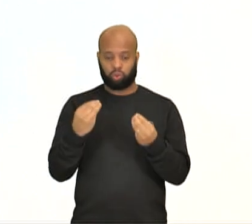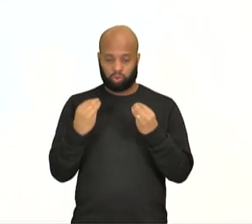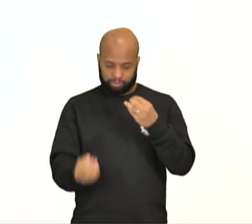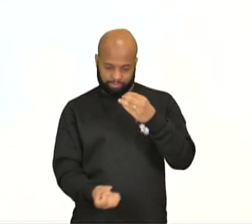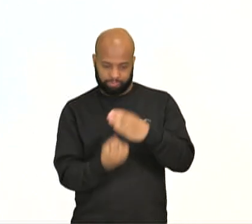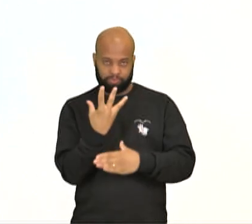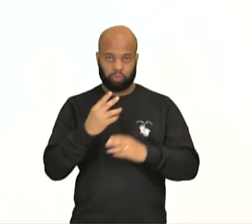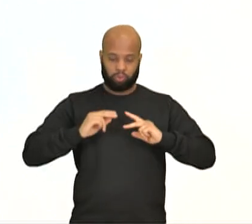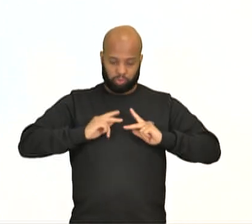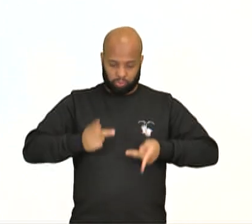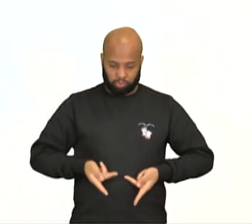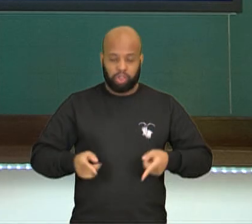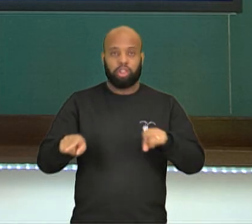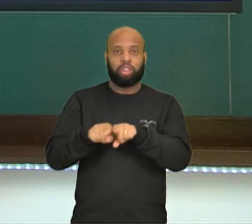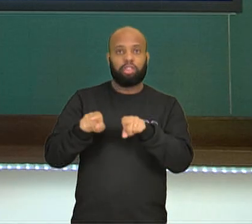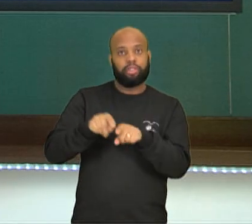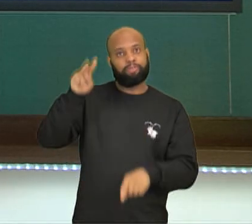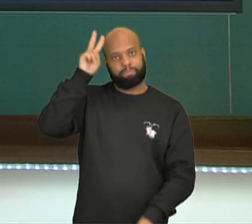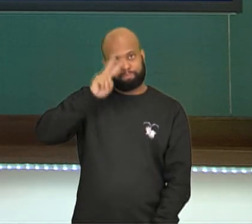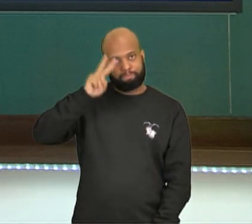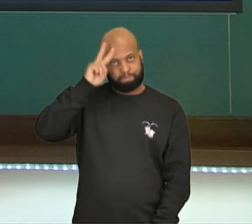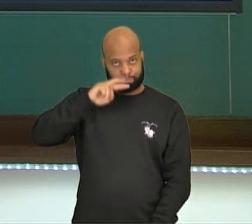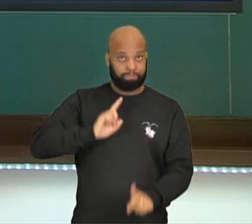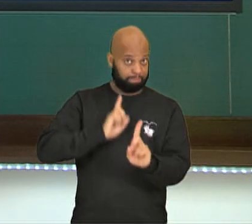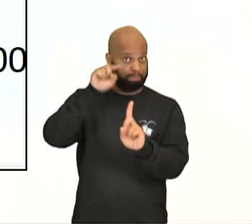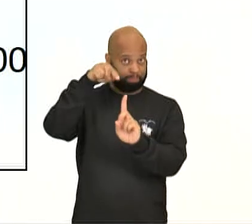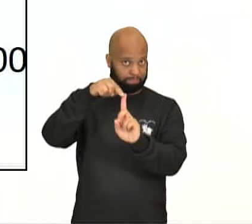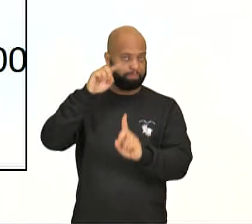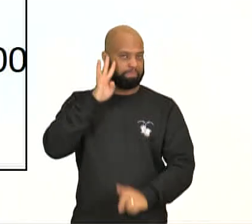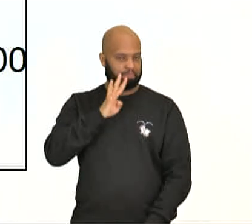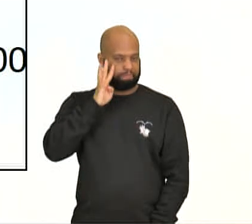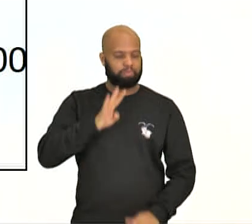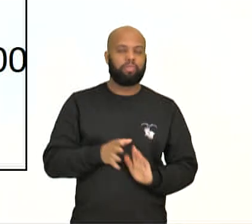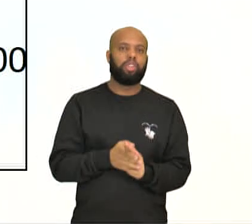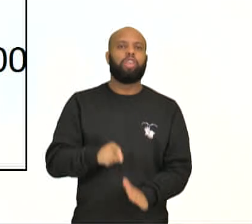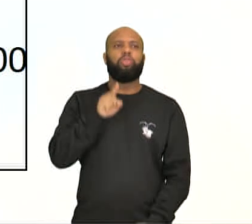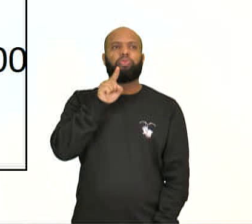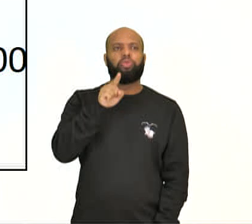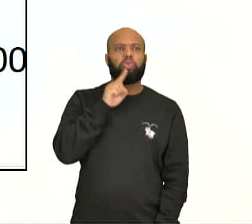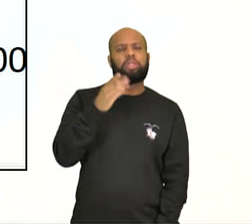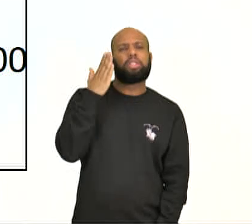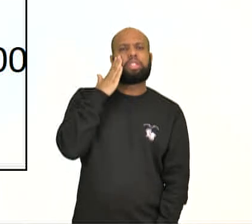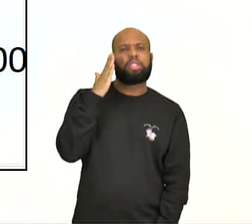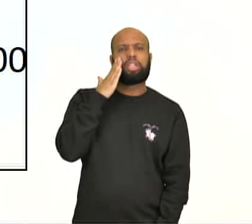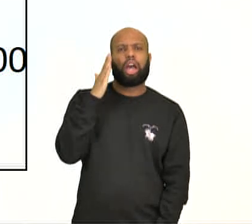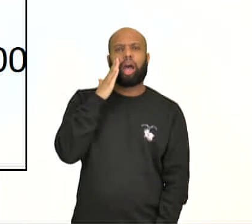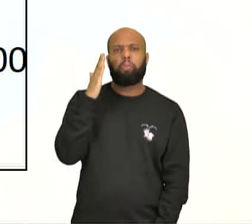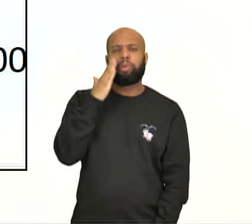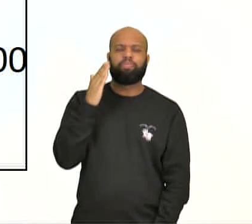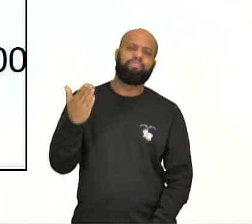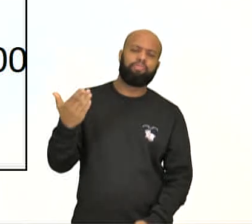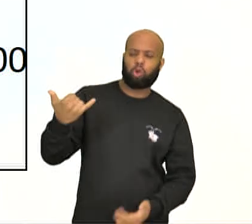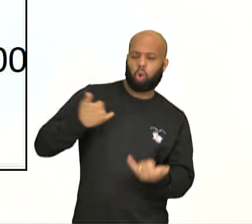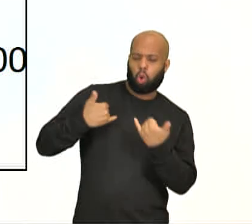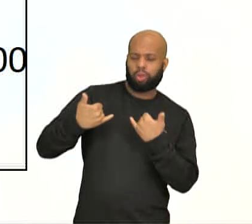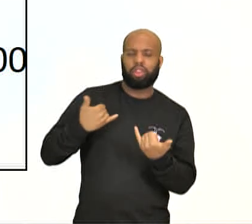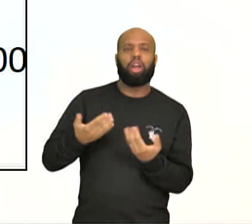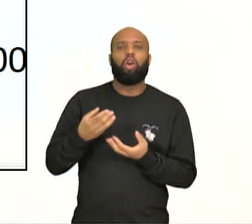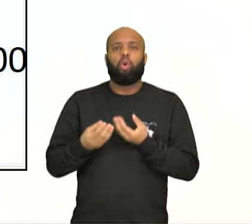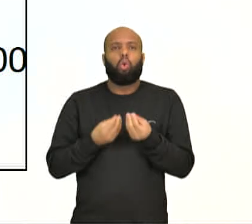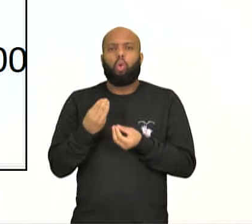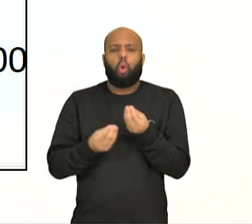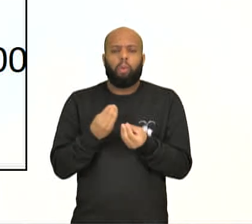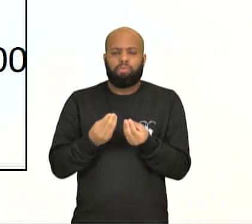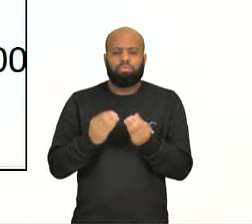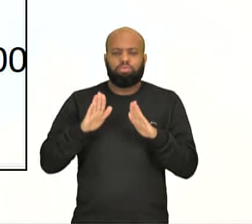sua historicidade. Olha, um baita de um objetivo. Você saberia dizer quando surgiram os primeiros seres